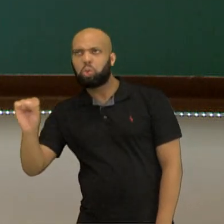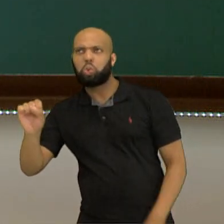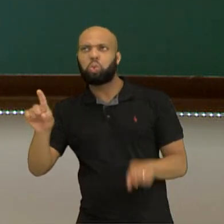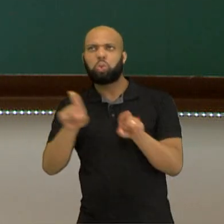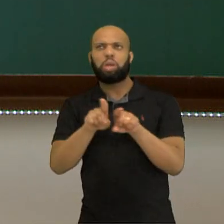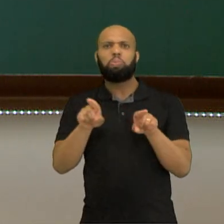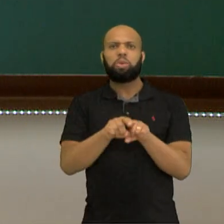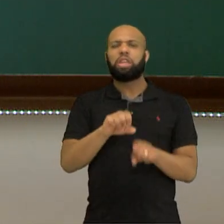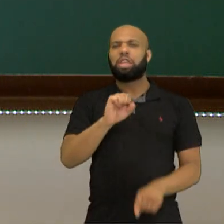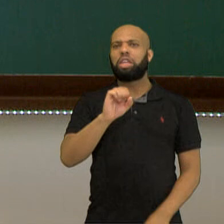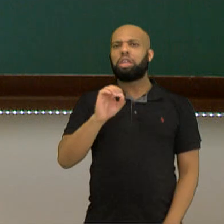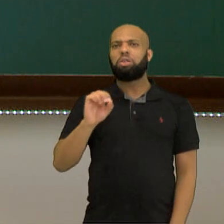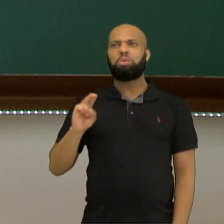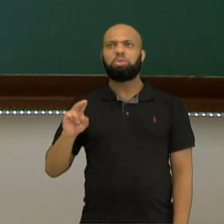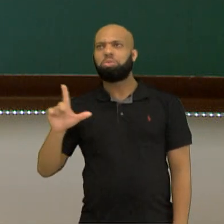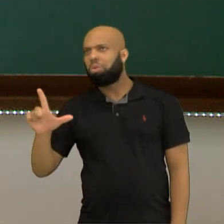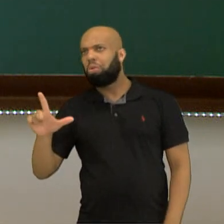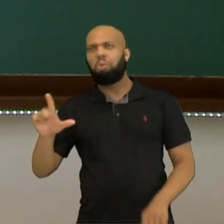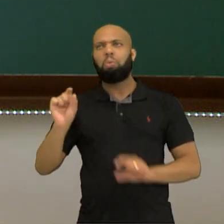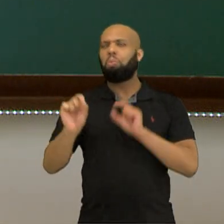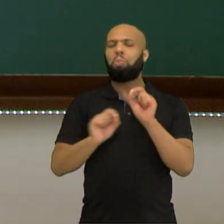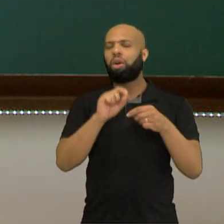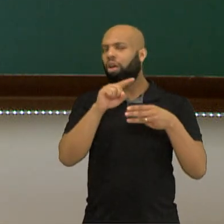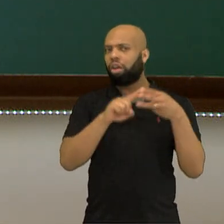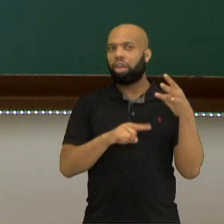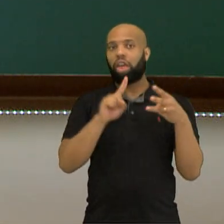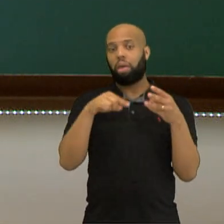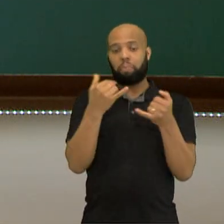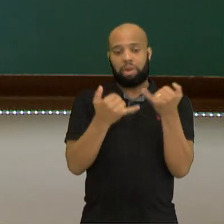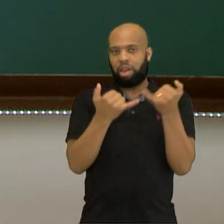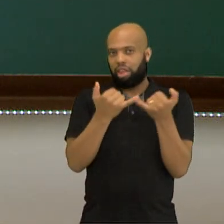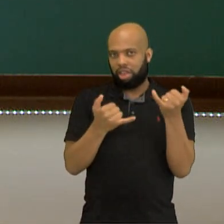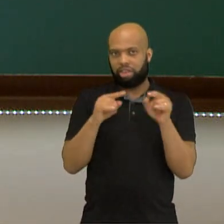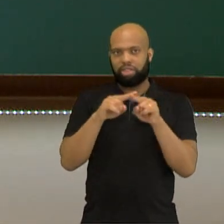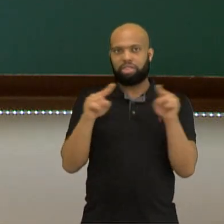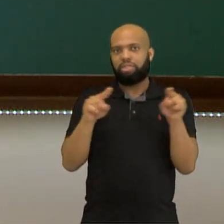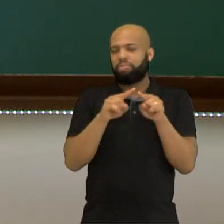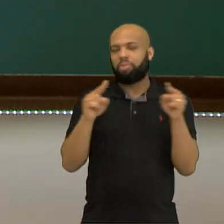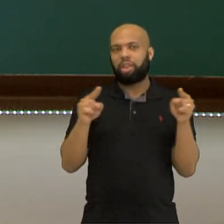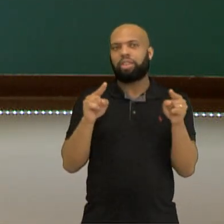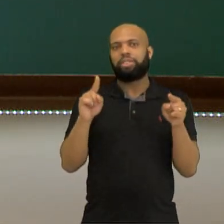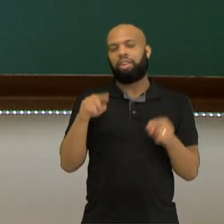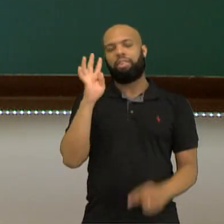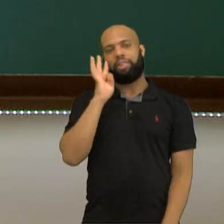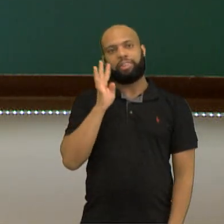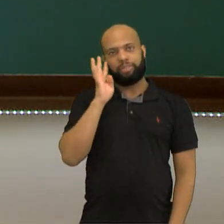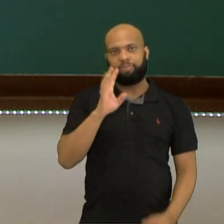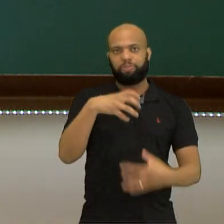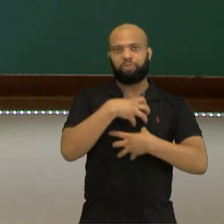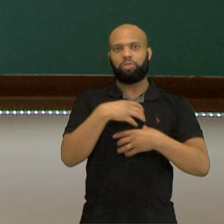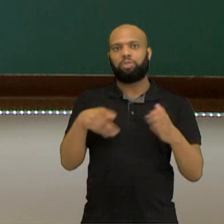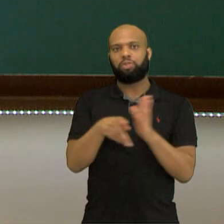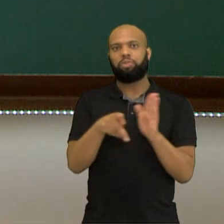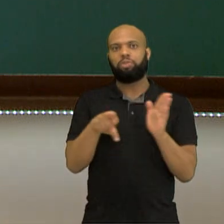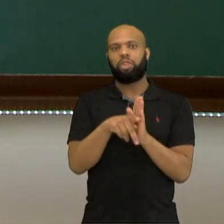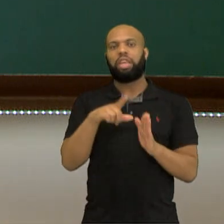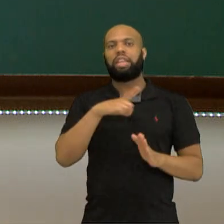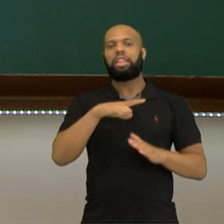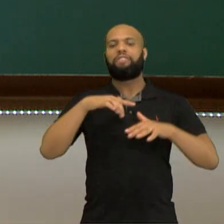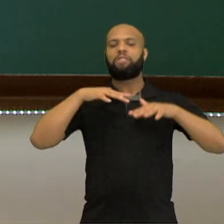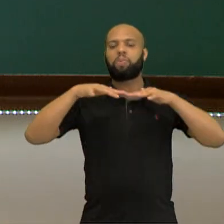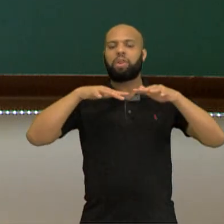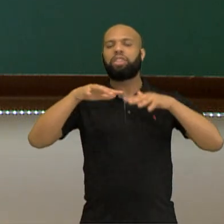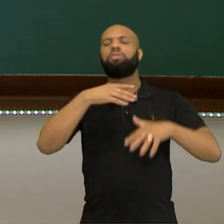né? Mas é encantador. Não tem como não gostar desse som rasgado que é o